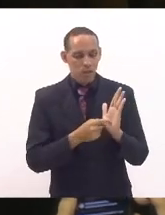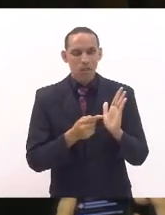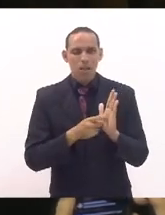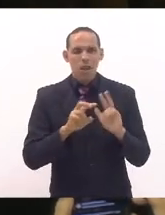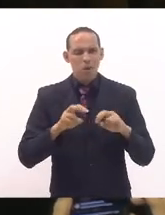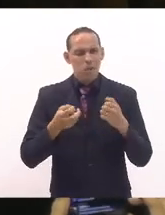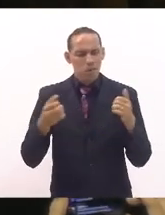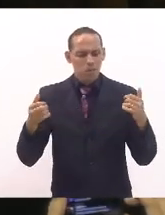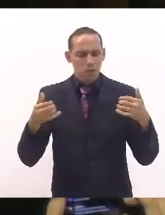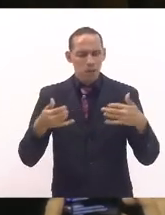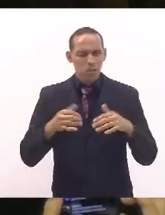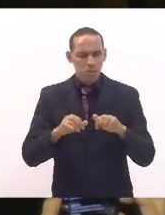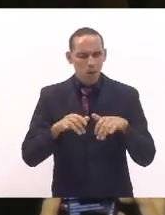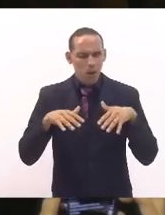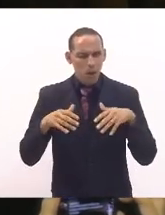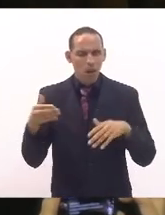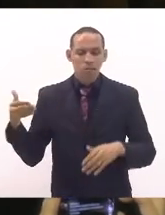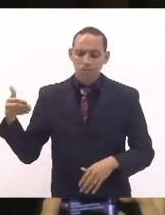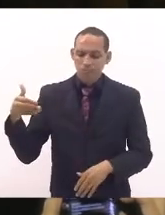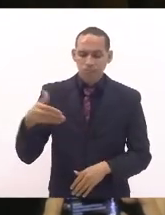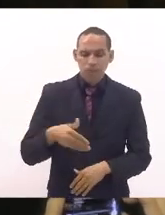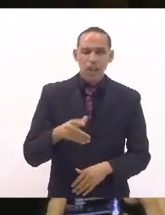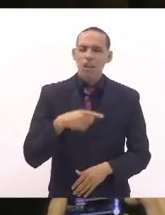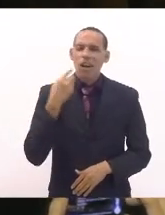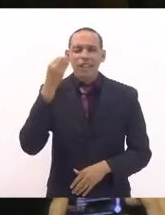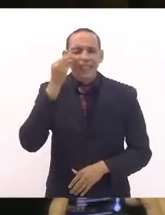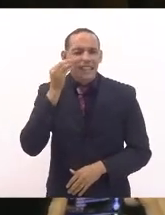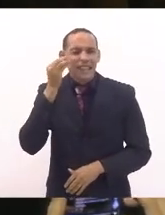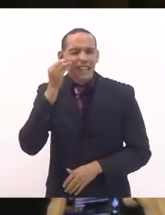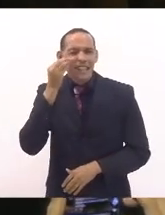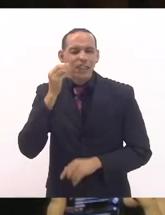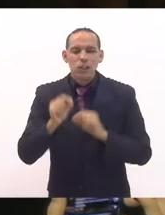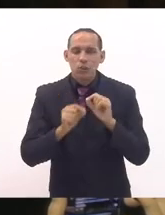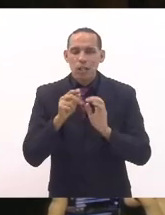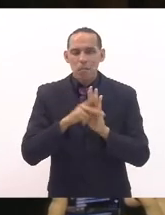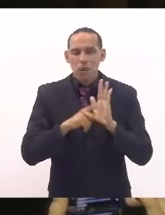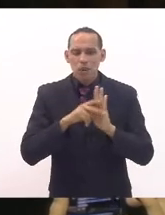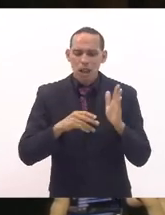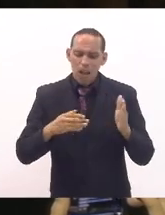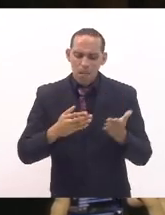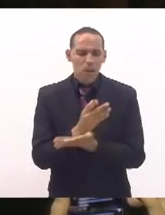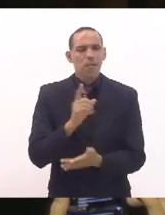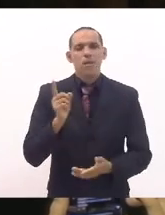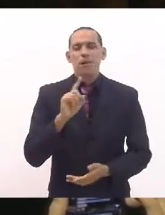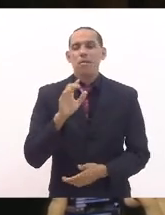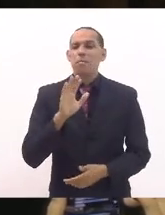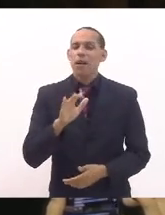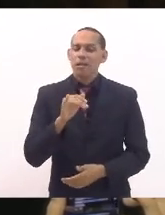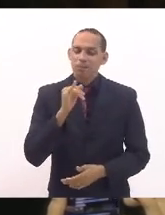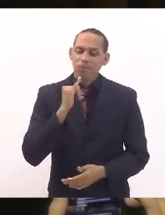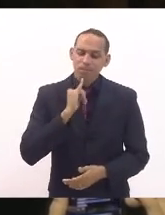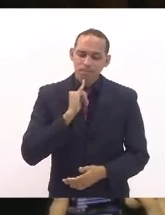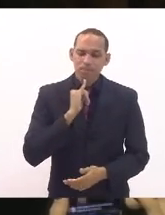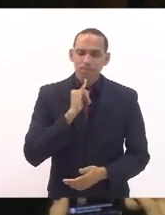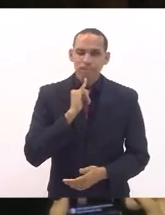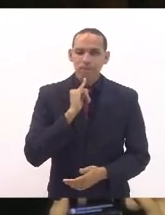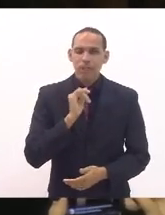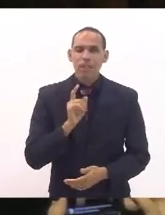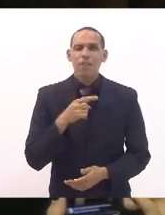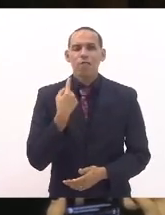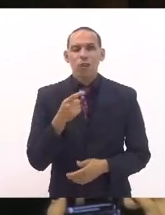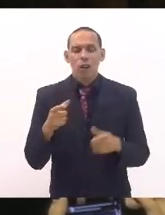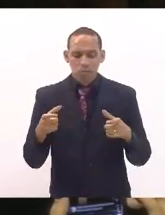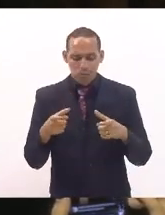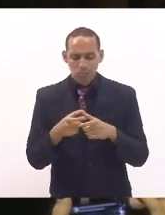plenário, tentamos aqui de todas as maneiras que esse projeto não fosse aprovado, mas, infelizmente, fomos